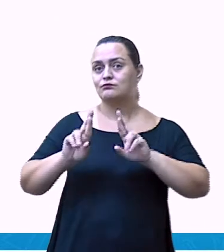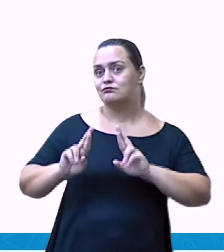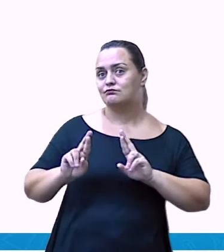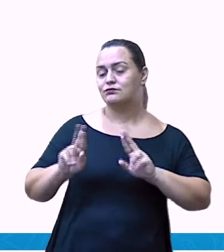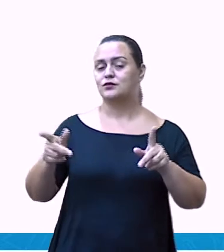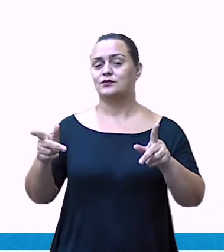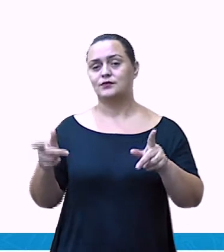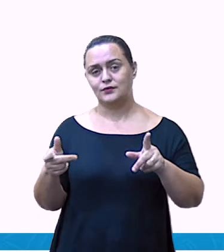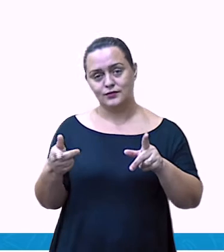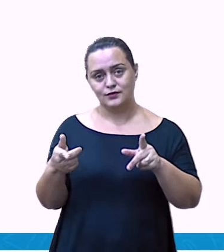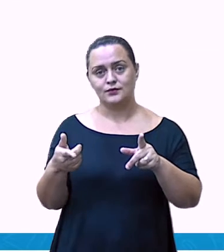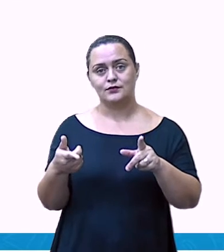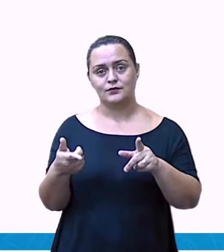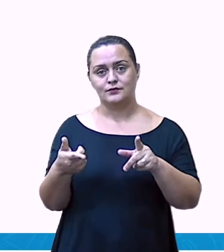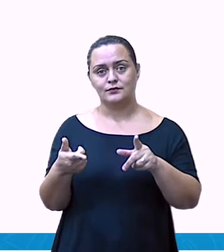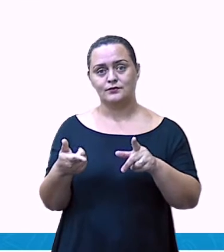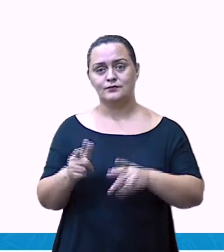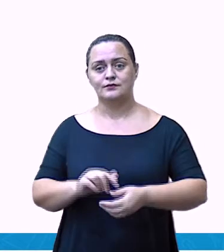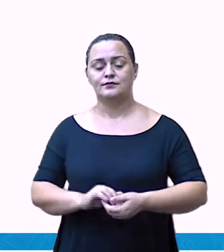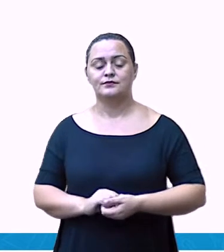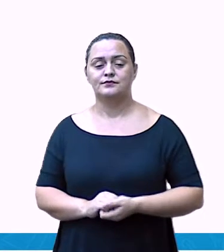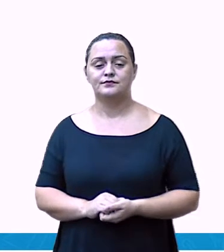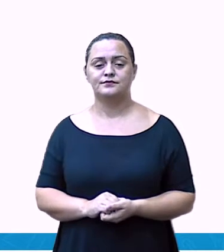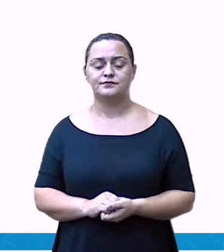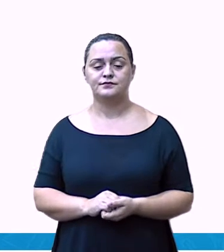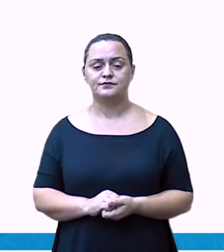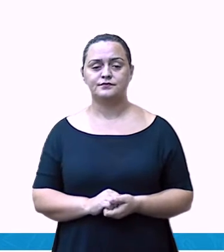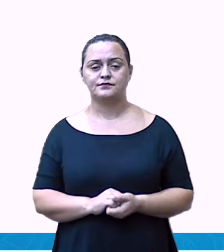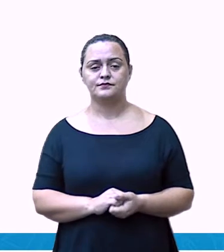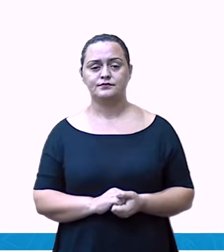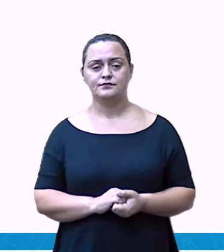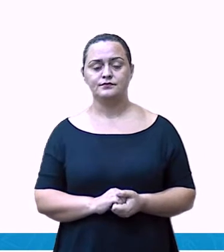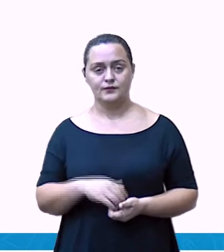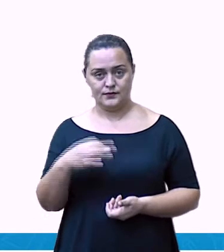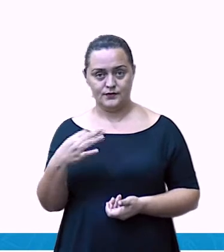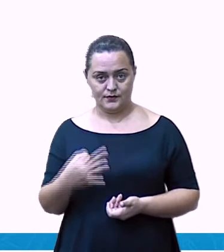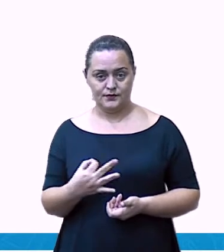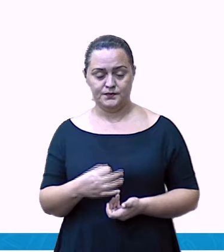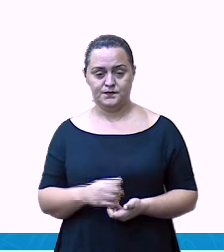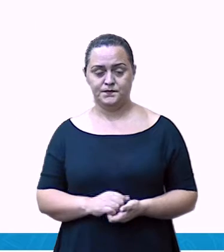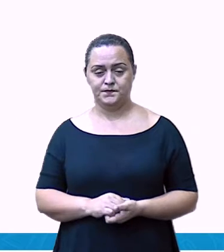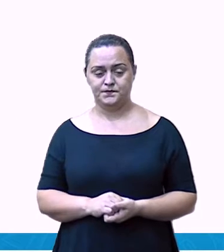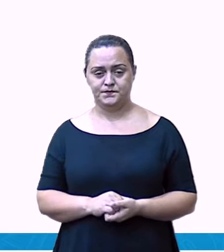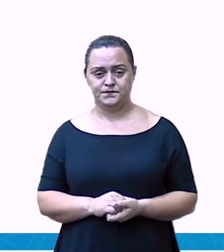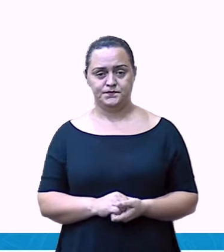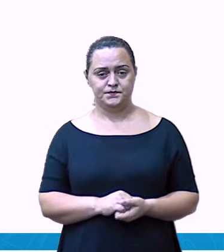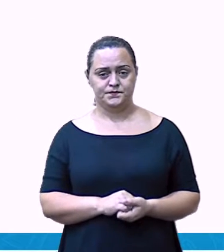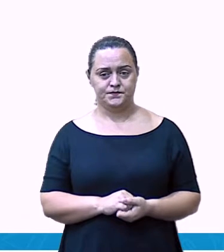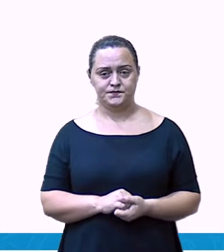oceano, já está em casa. Perceberam?